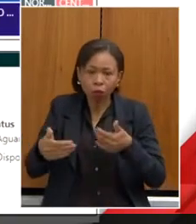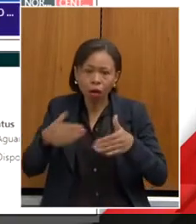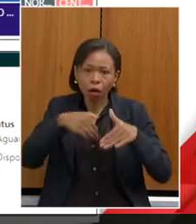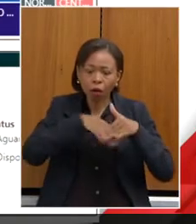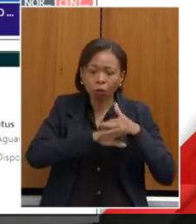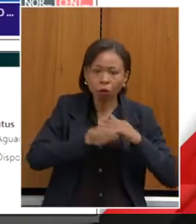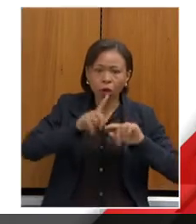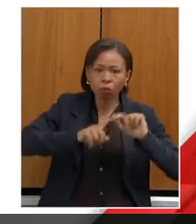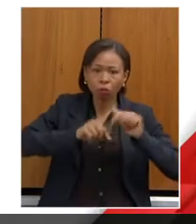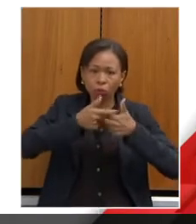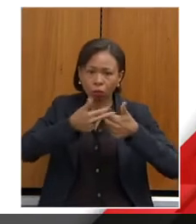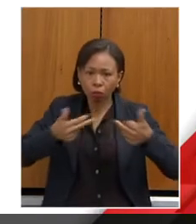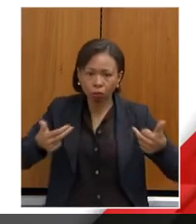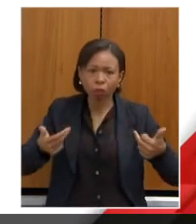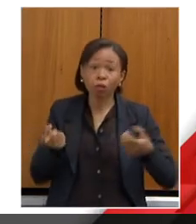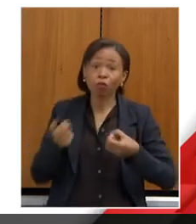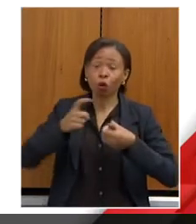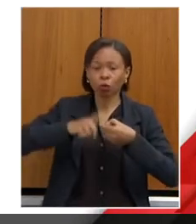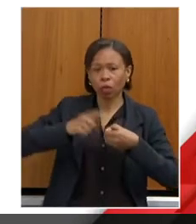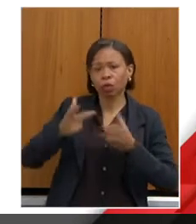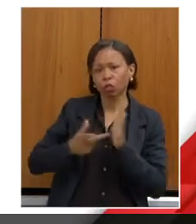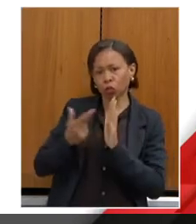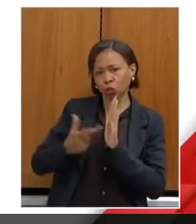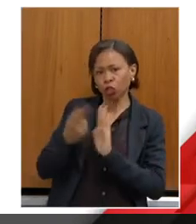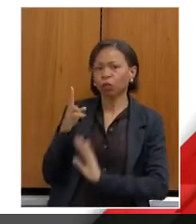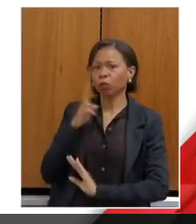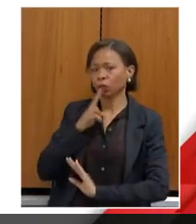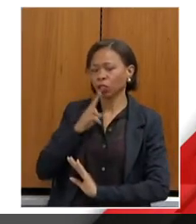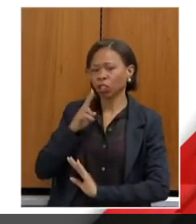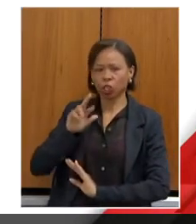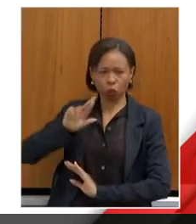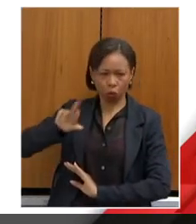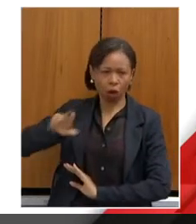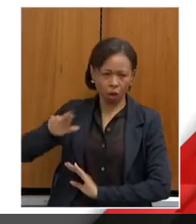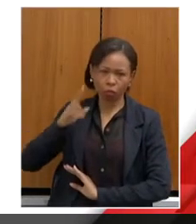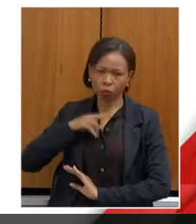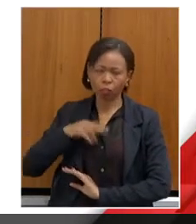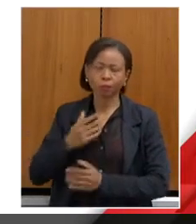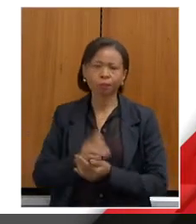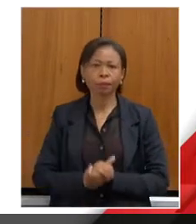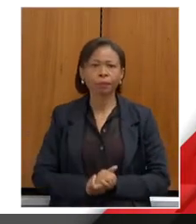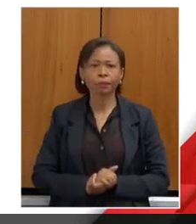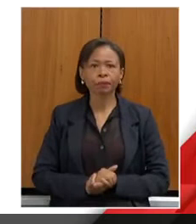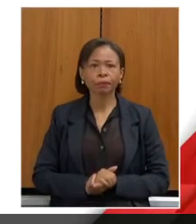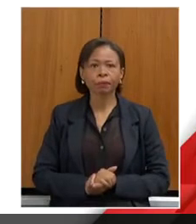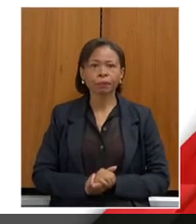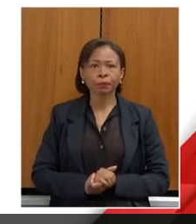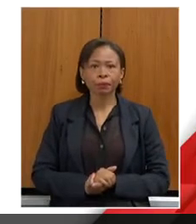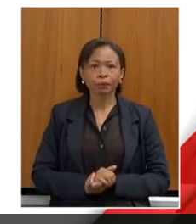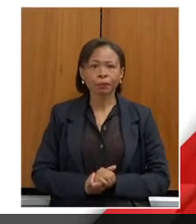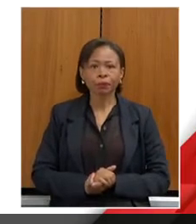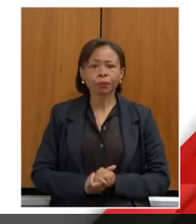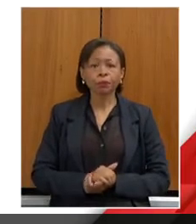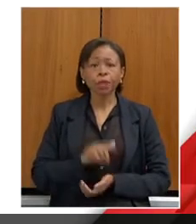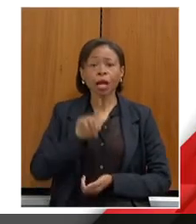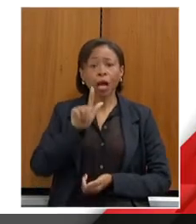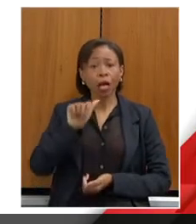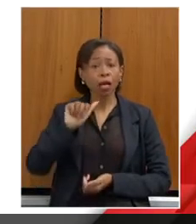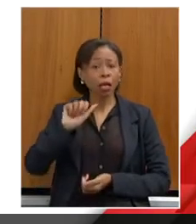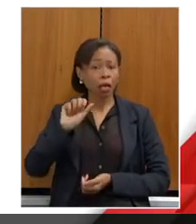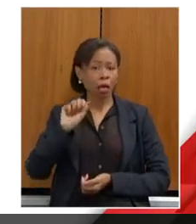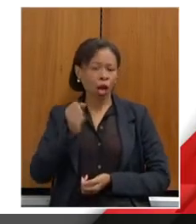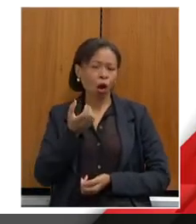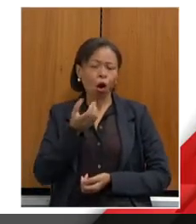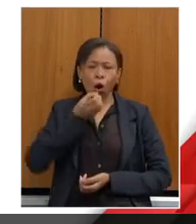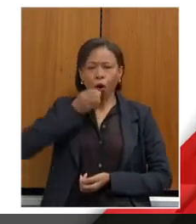Estado. Pode passar. Já gases, gases era um problema. Em março, vimos que mais de 50% dos